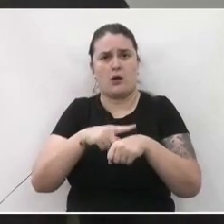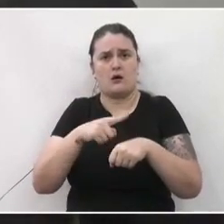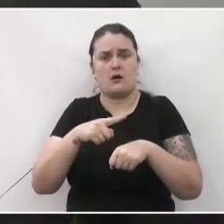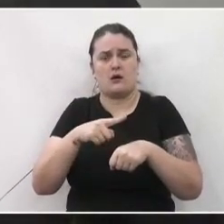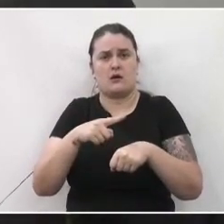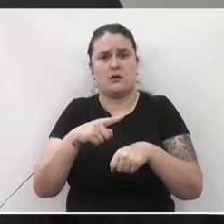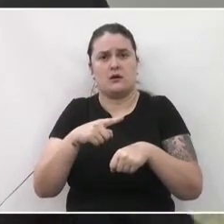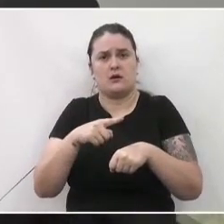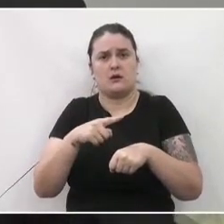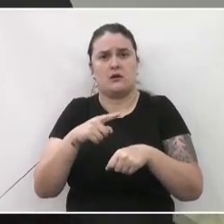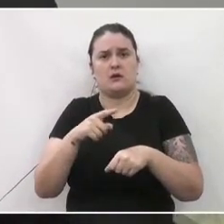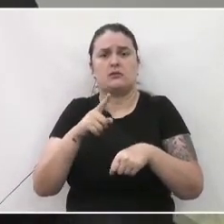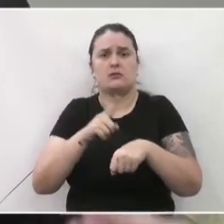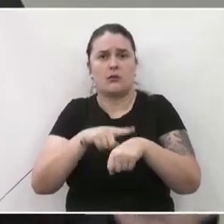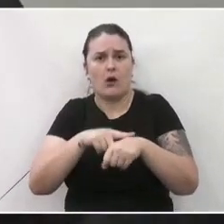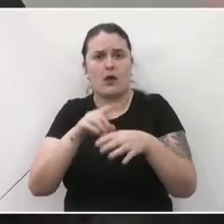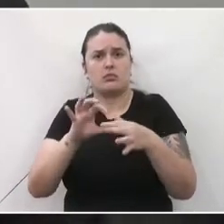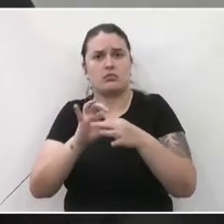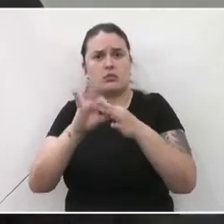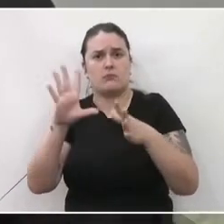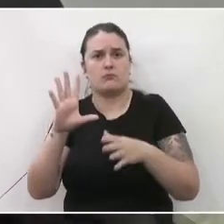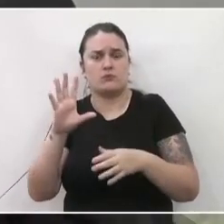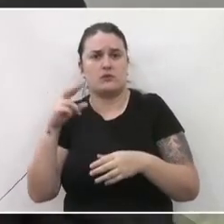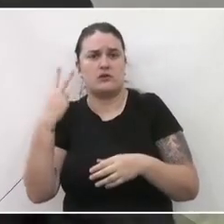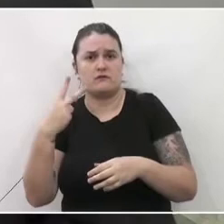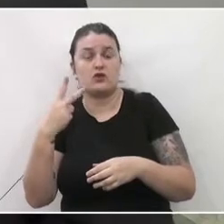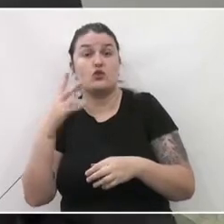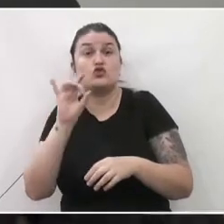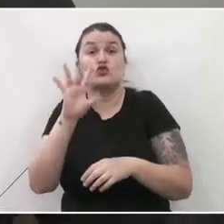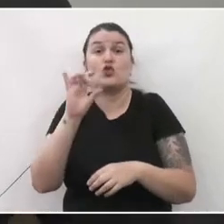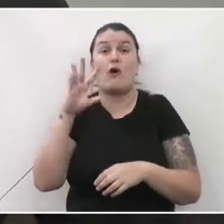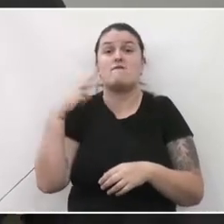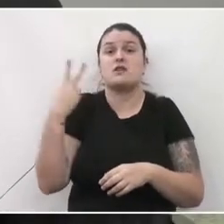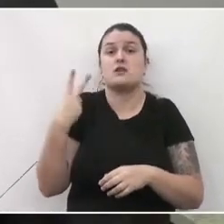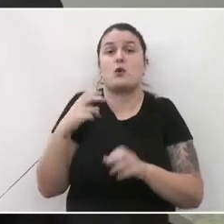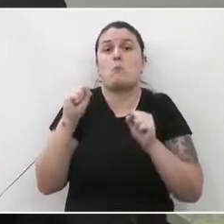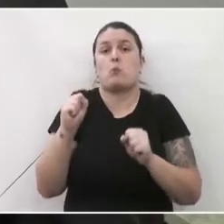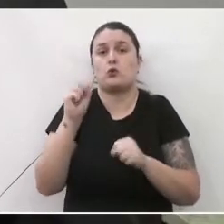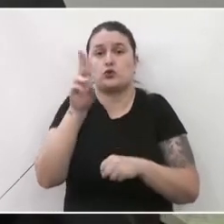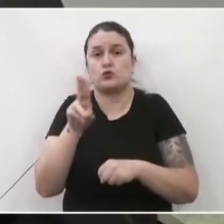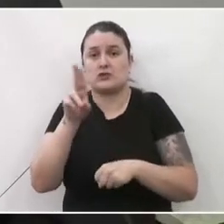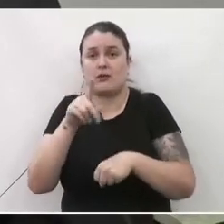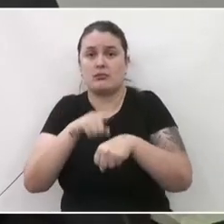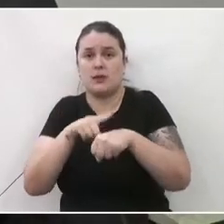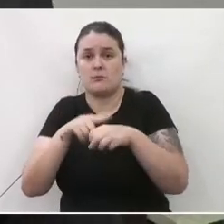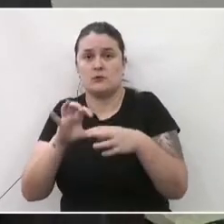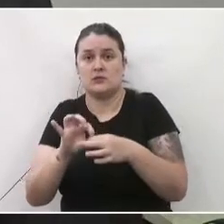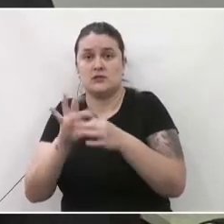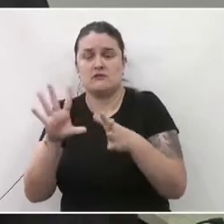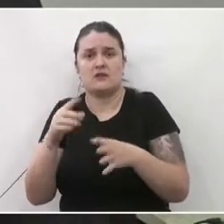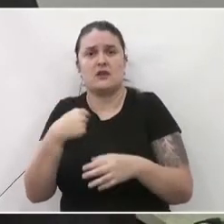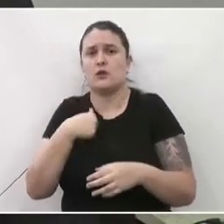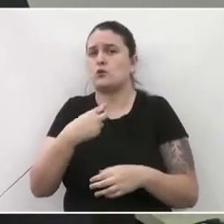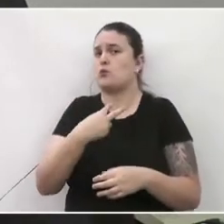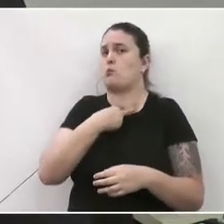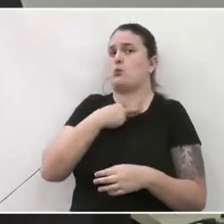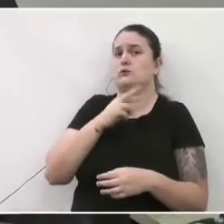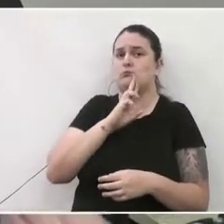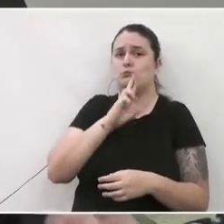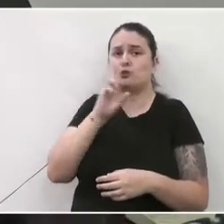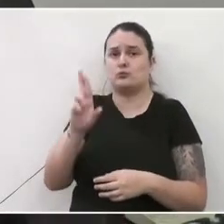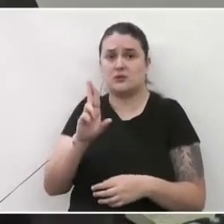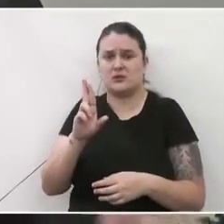a palavra livre, que só o vereador pode falar, só ele pode usar a palavra, e eu não posso